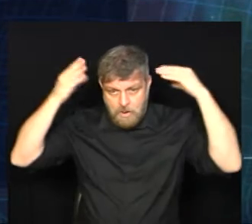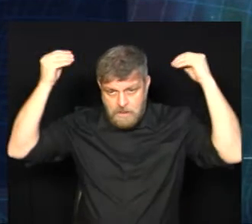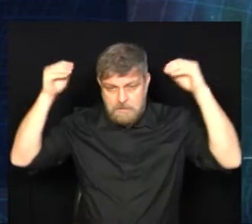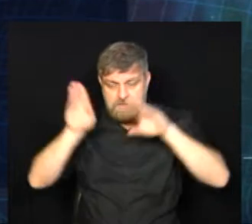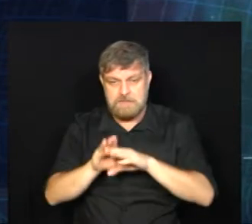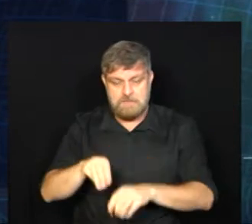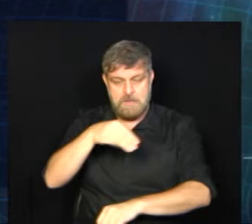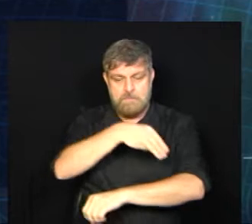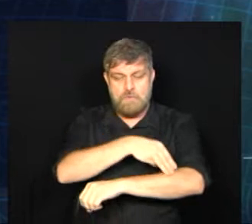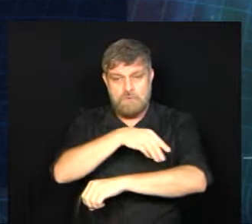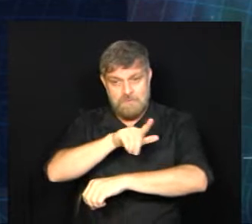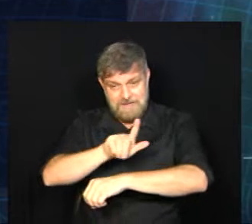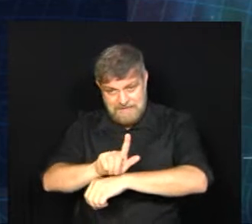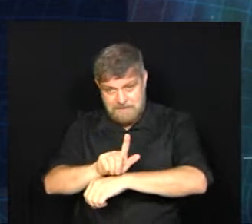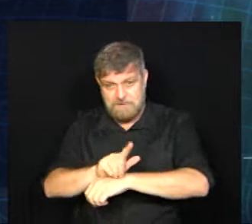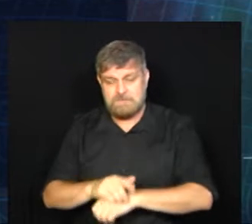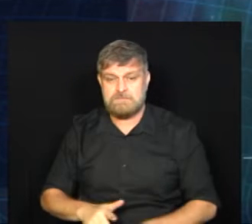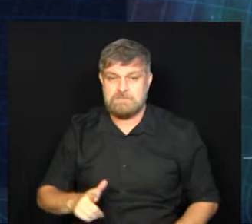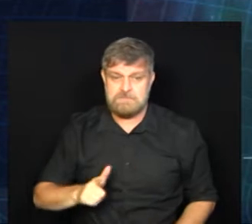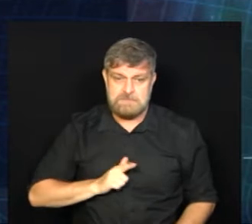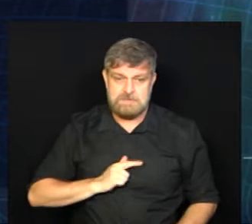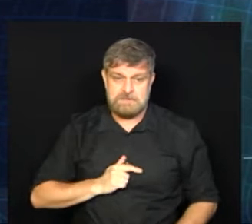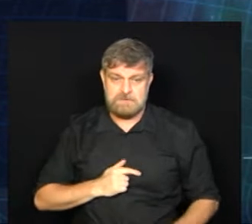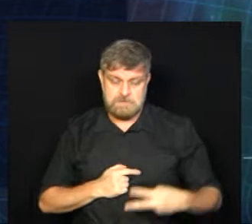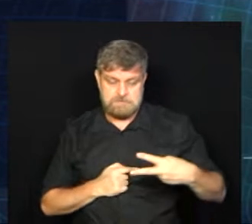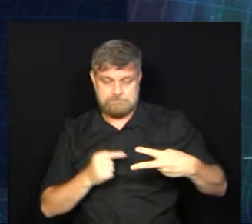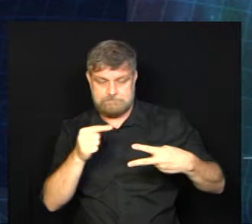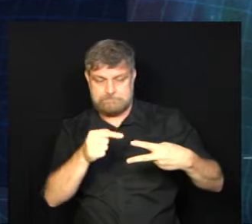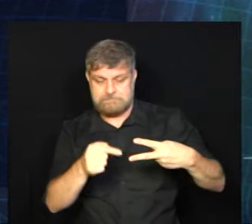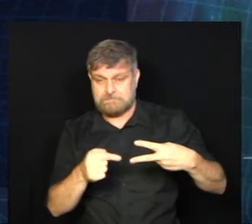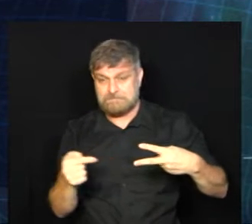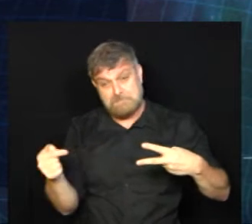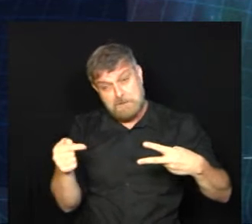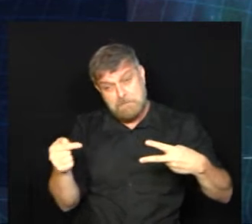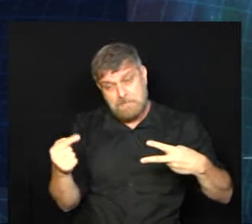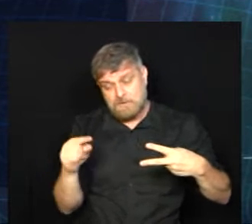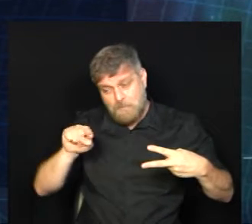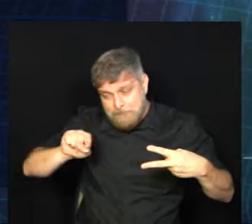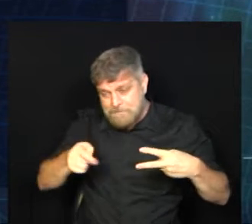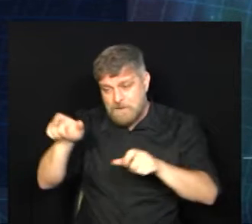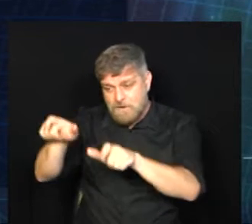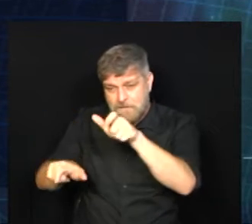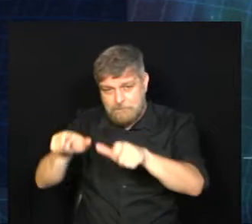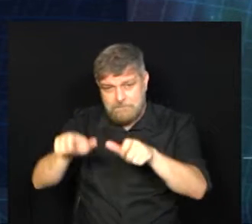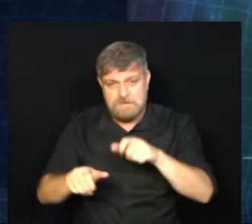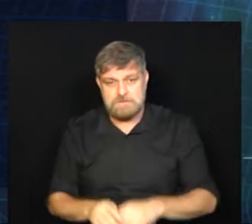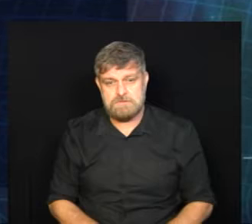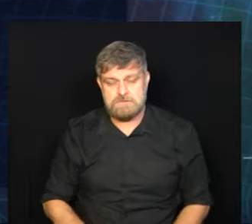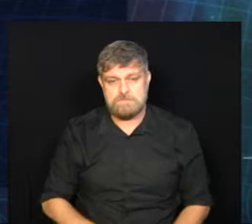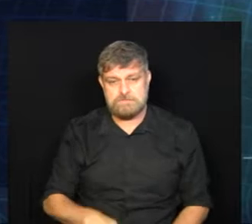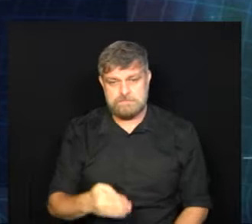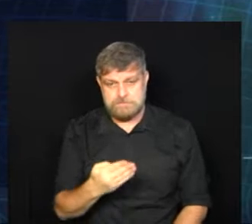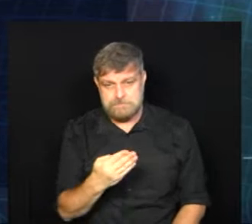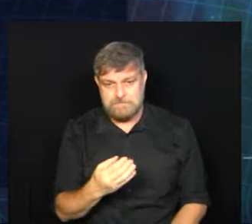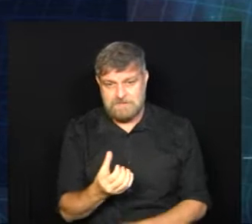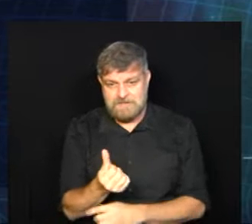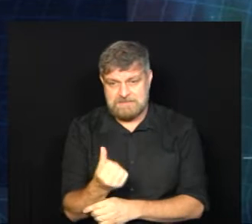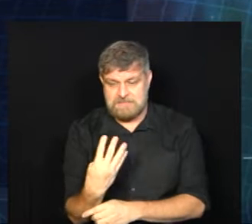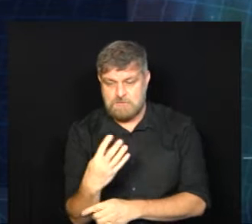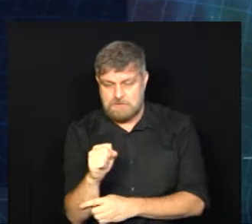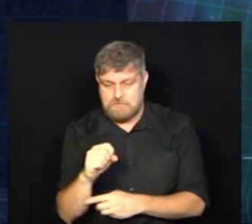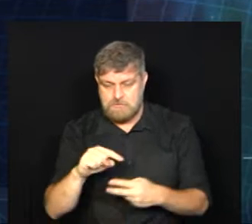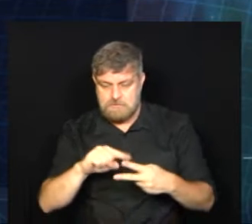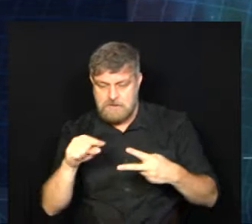que apenas Olambra e Morungaba agora são as cidades com menos de 1.000 casos da doença. Olambra com 648 e